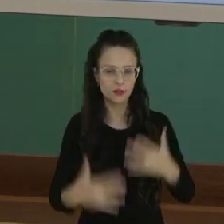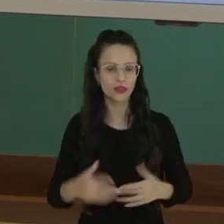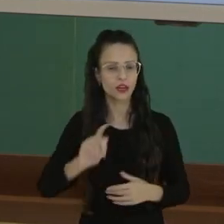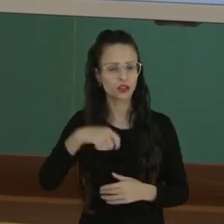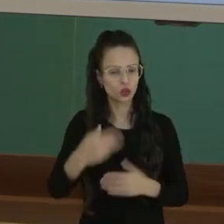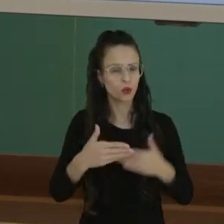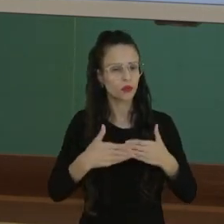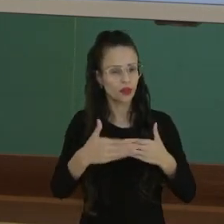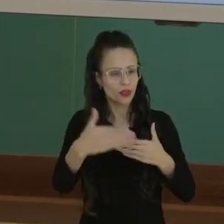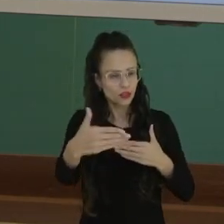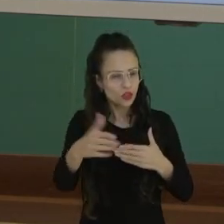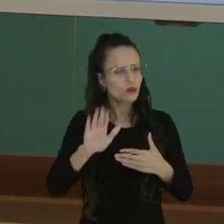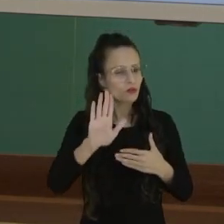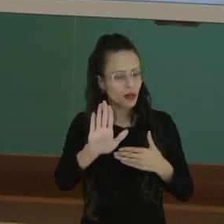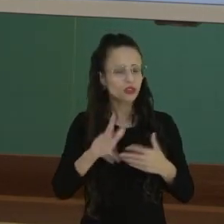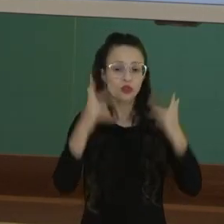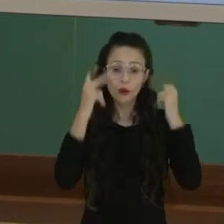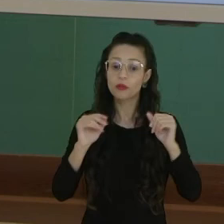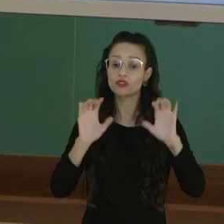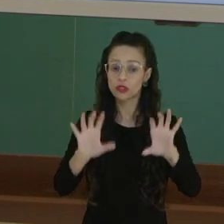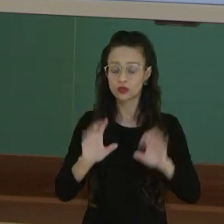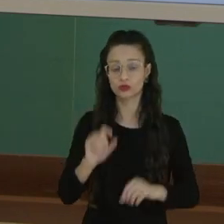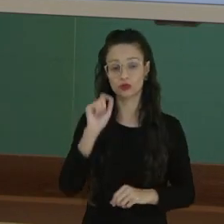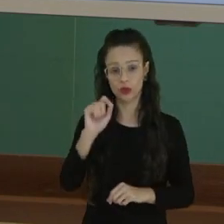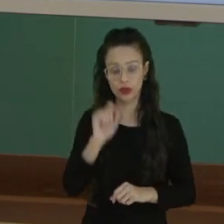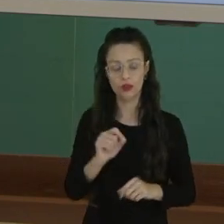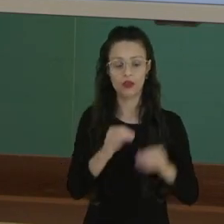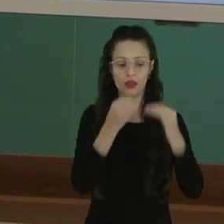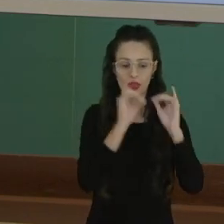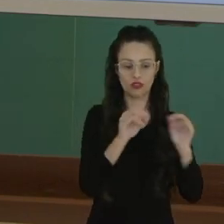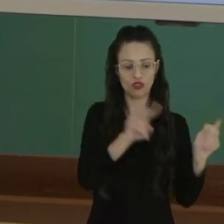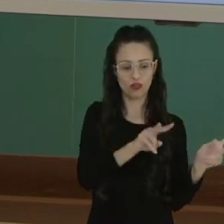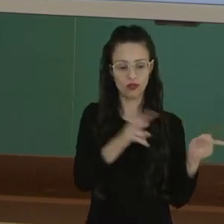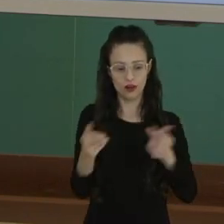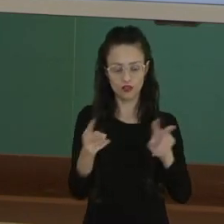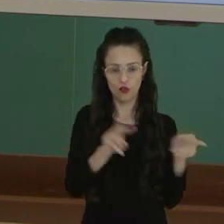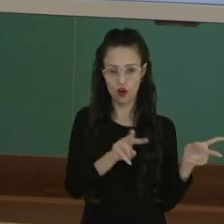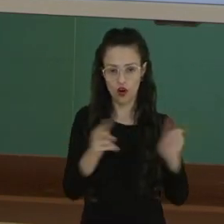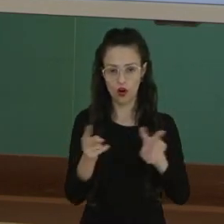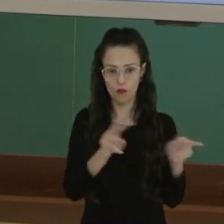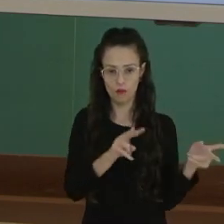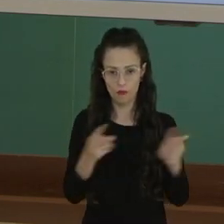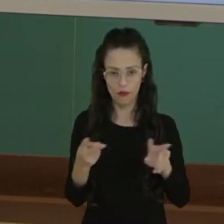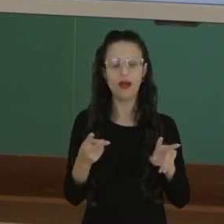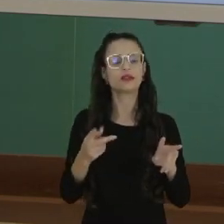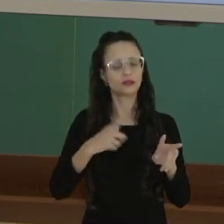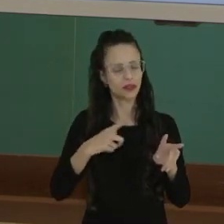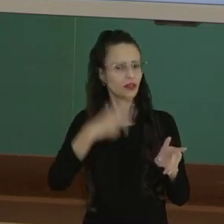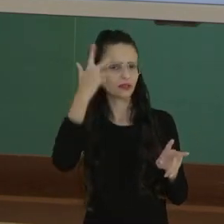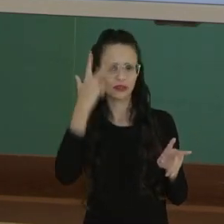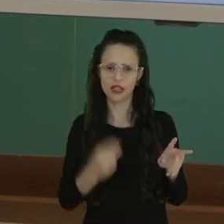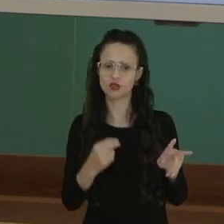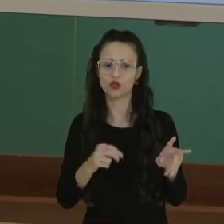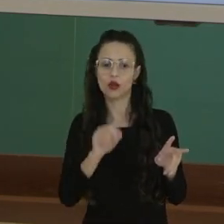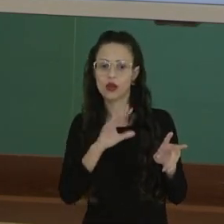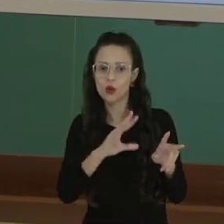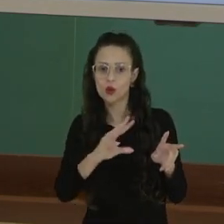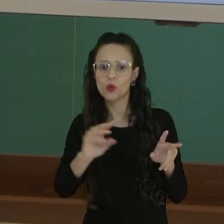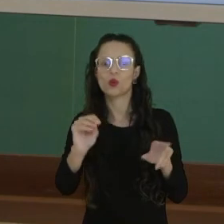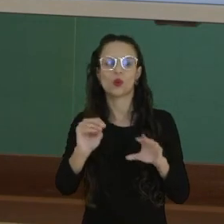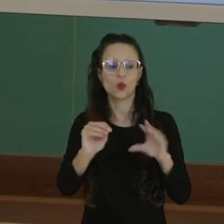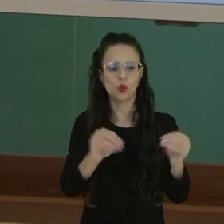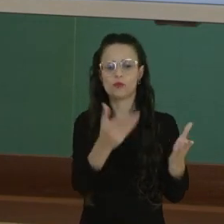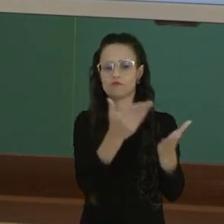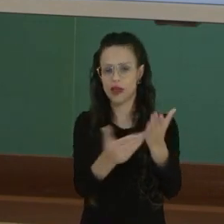de máquina, mas normalmente é isso que acontece. Cada vez que você transforma energia de um tipo em outro, existe uma tendência natural de haver uma